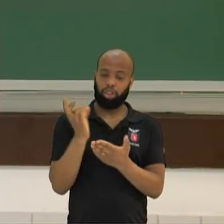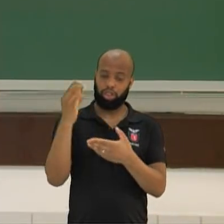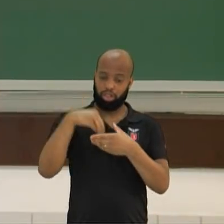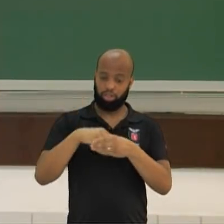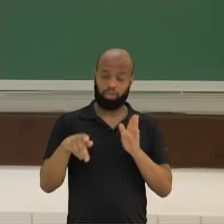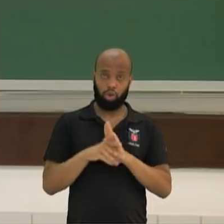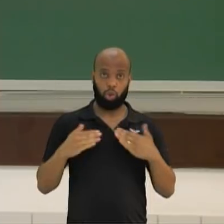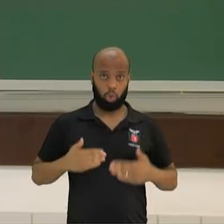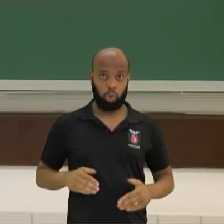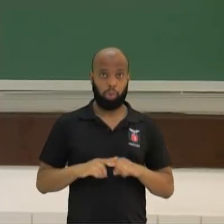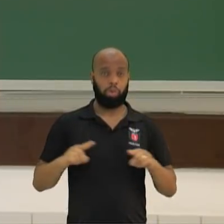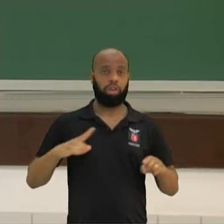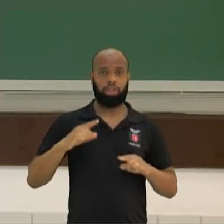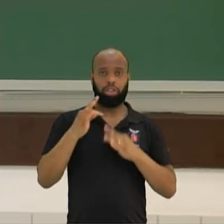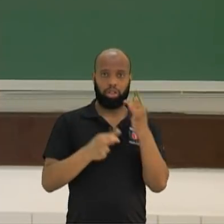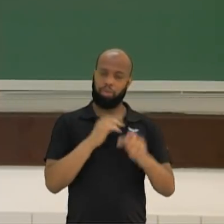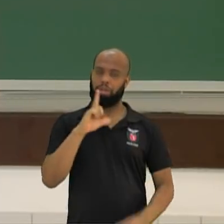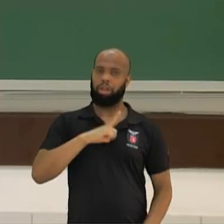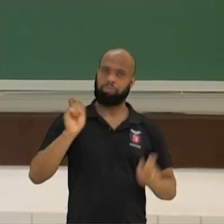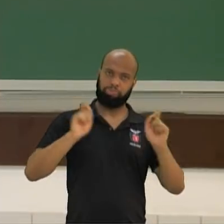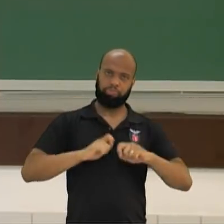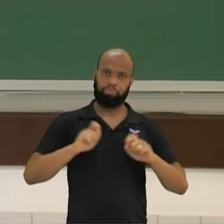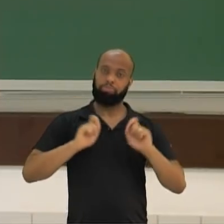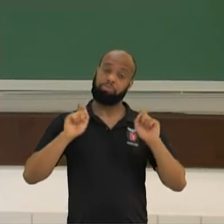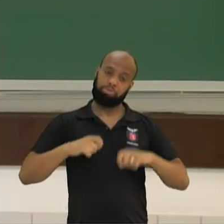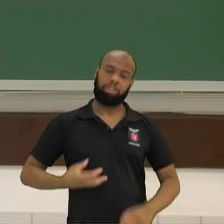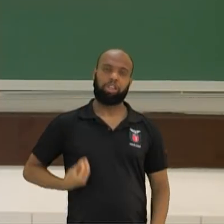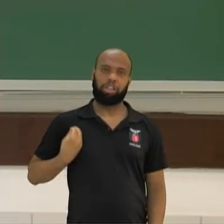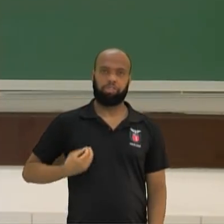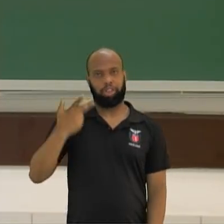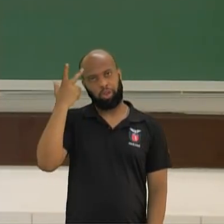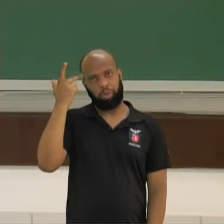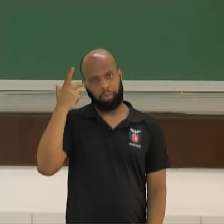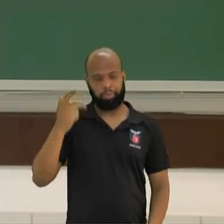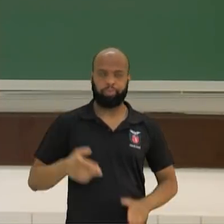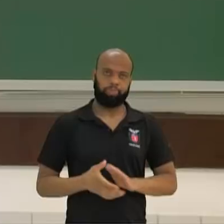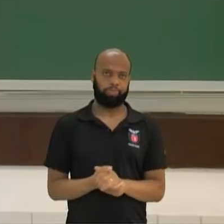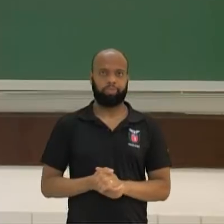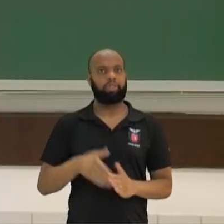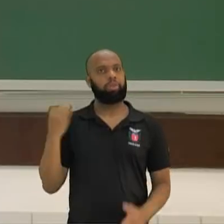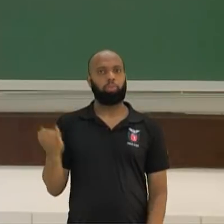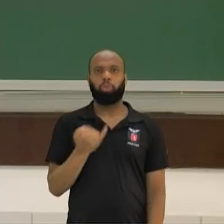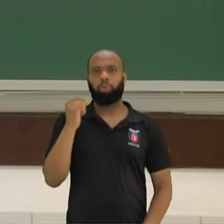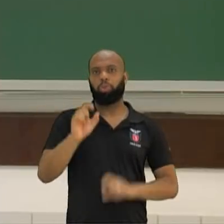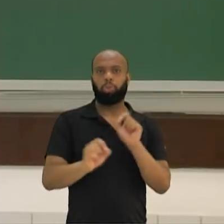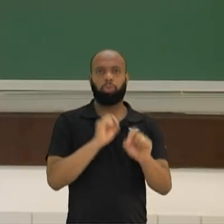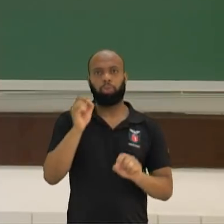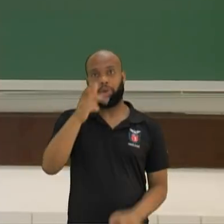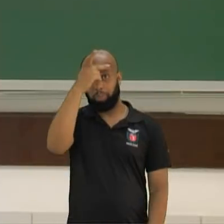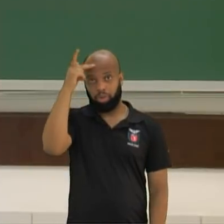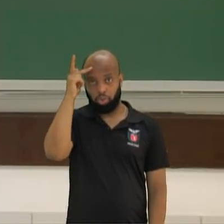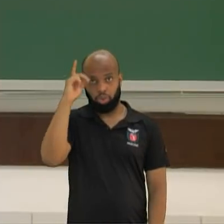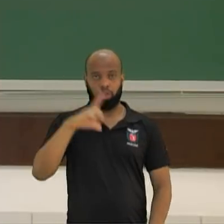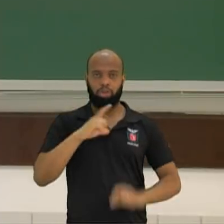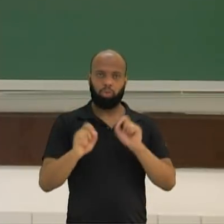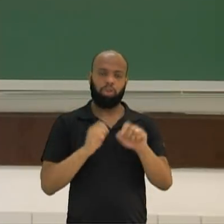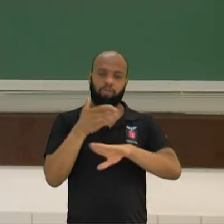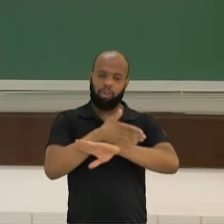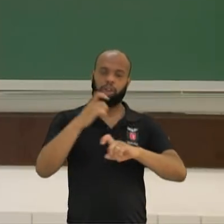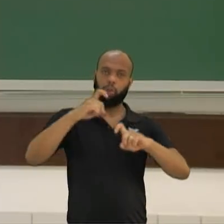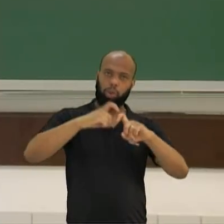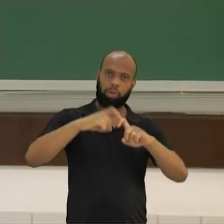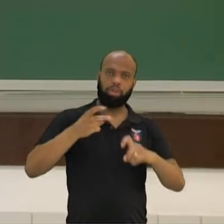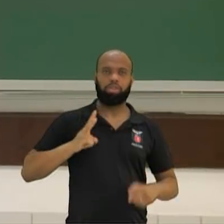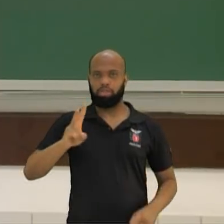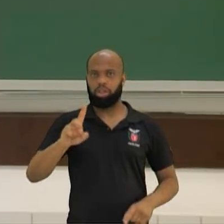organismo, porém tem tratamento, o que permite uma vida praticamente normal, né? É importante que a pessoa faça o acompanhamento